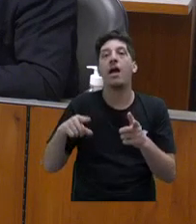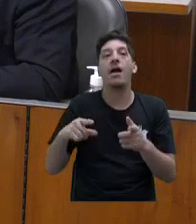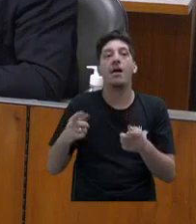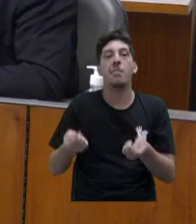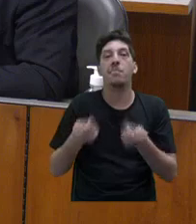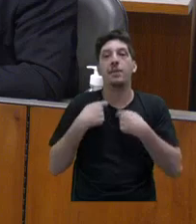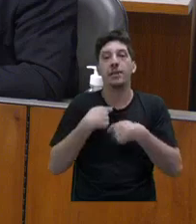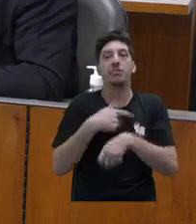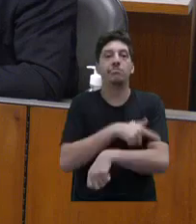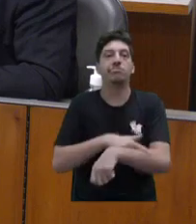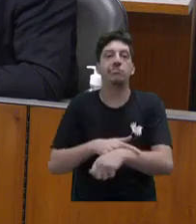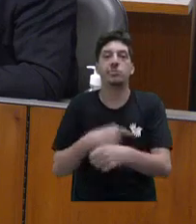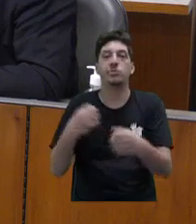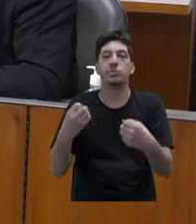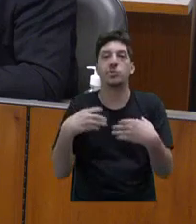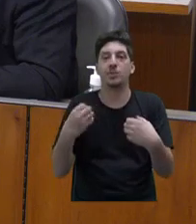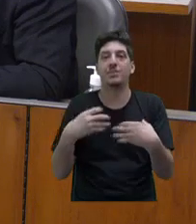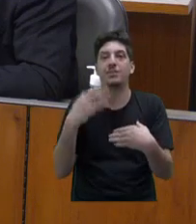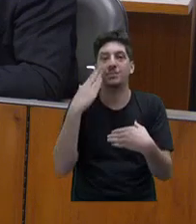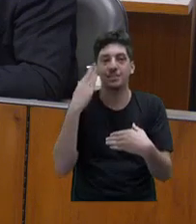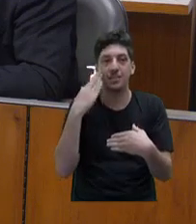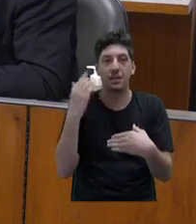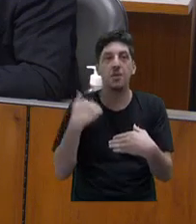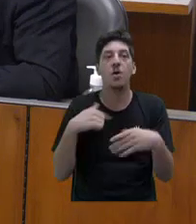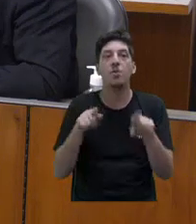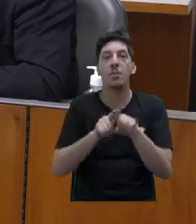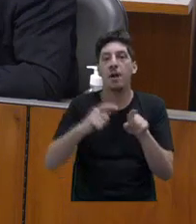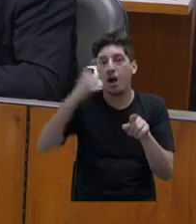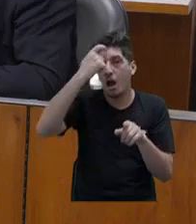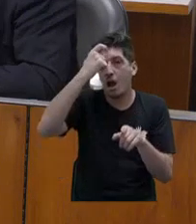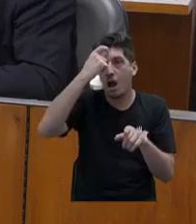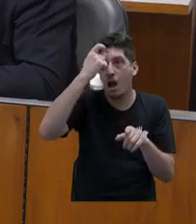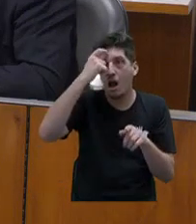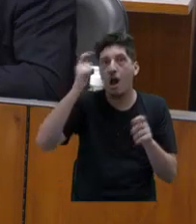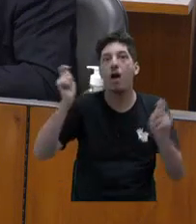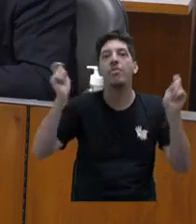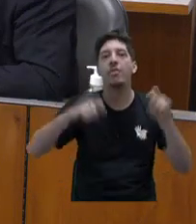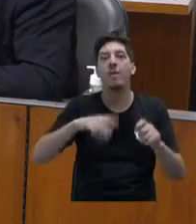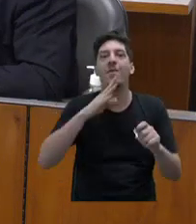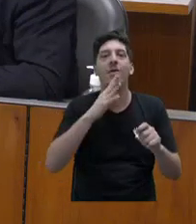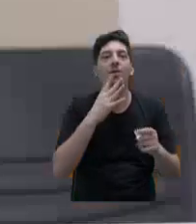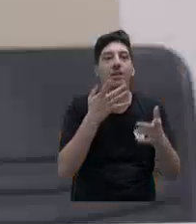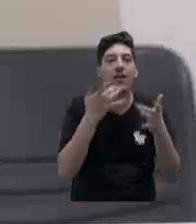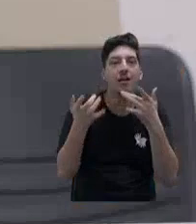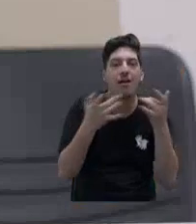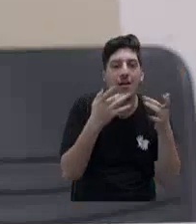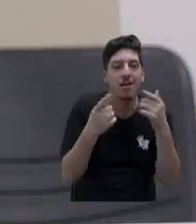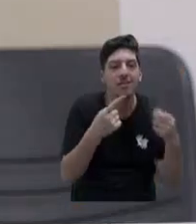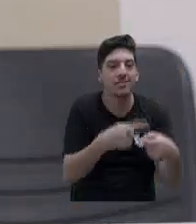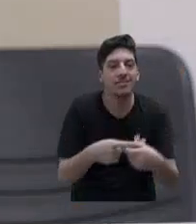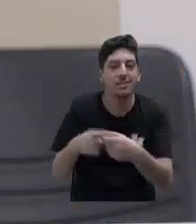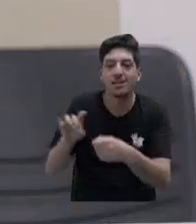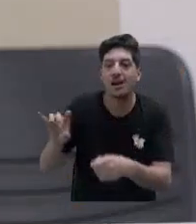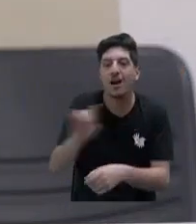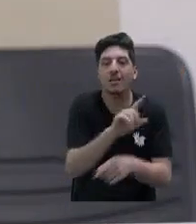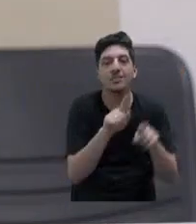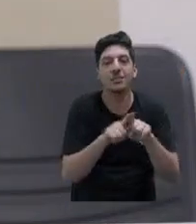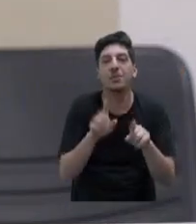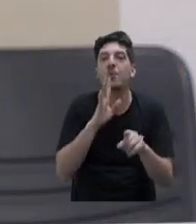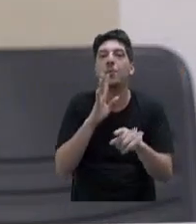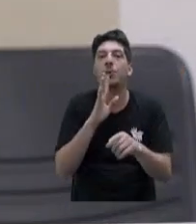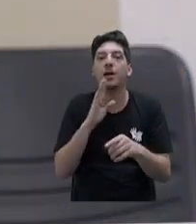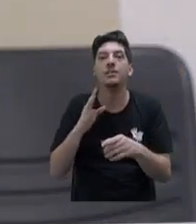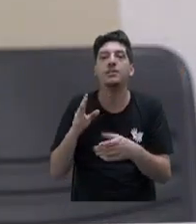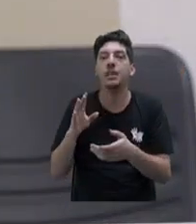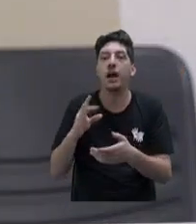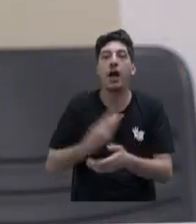nossa equipe, é educativo para mim conhecer o município, conhecer a realidade